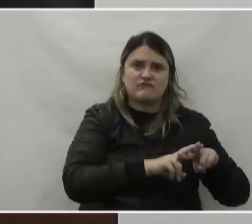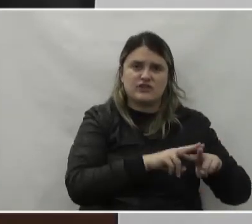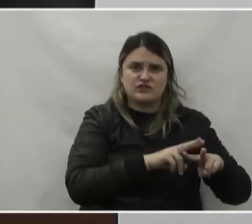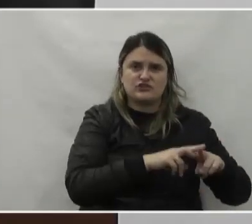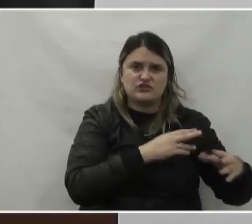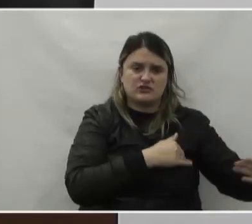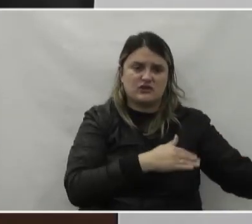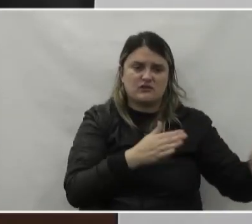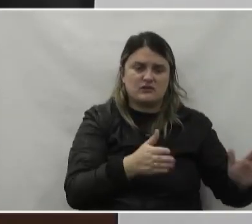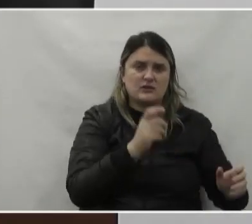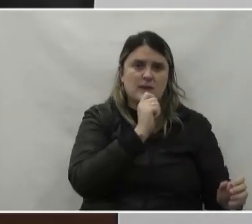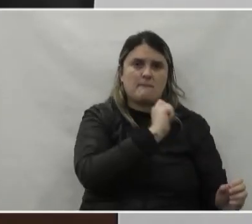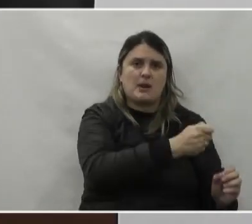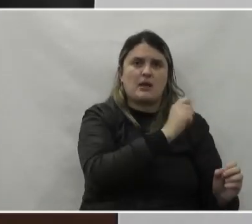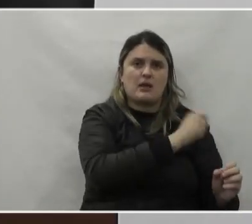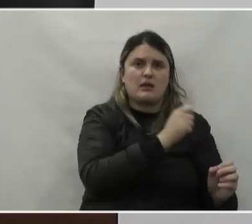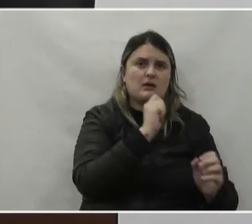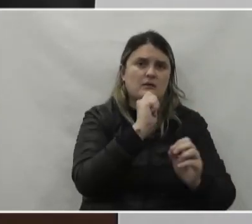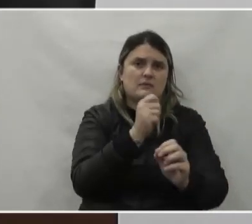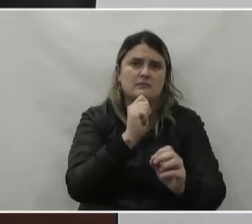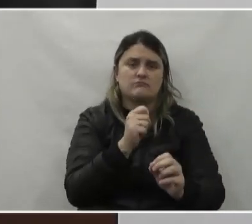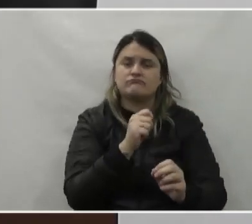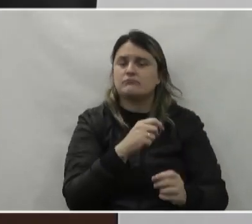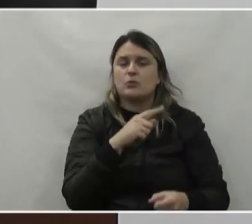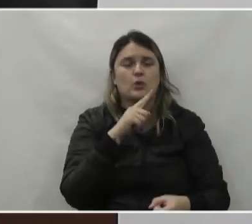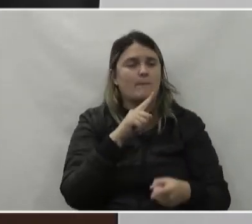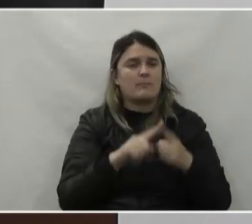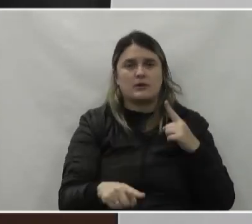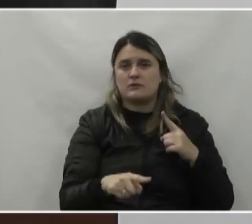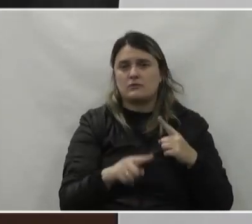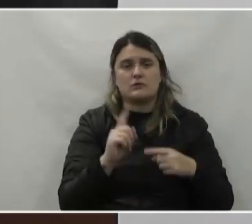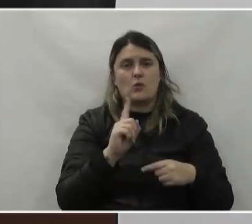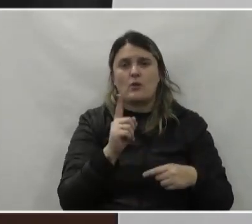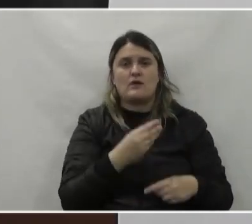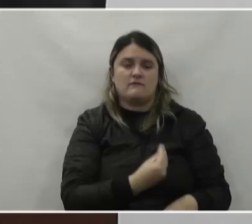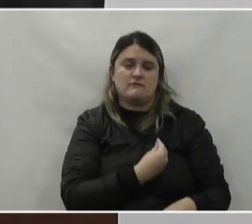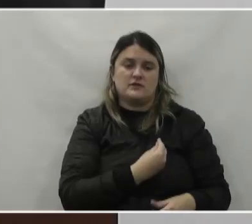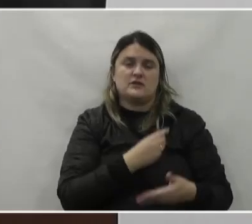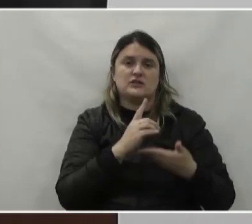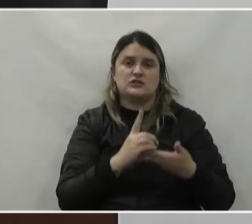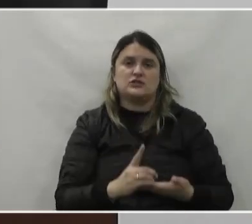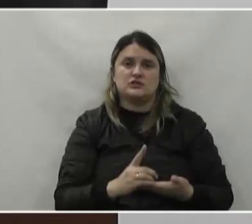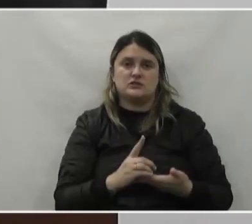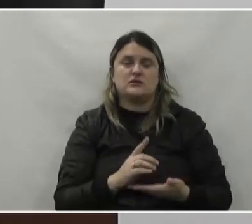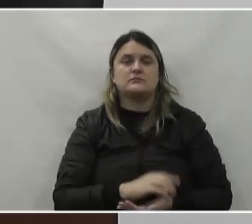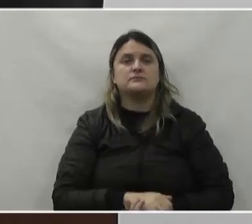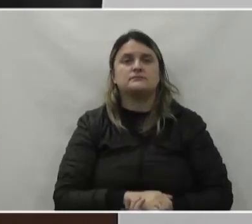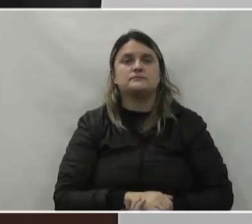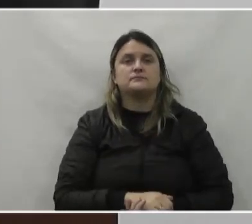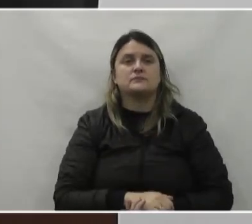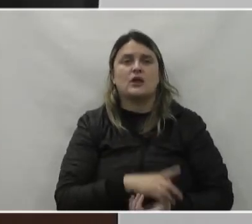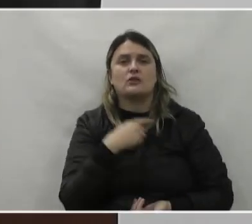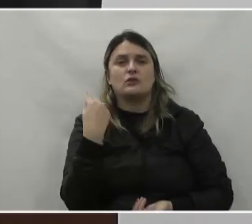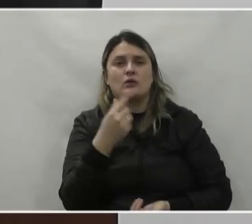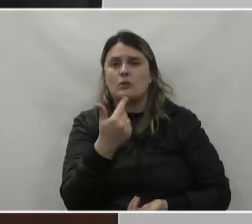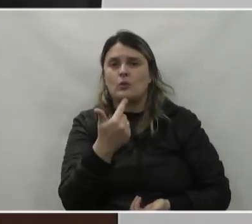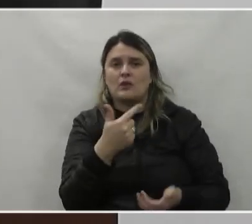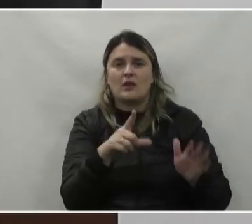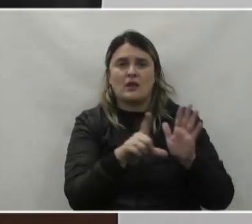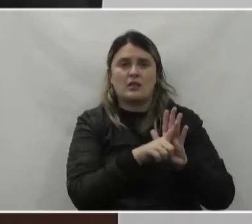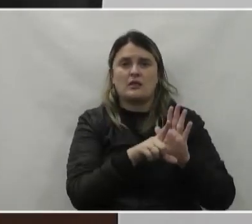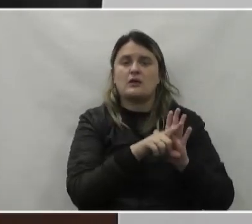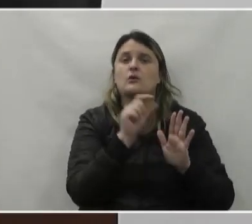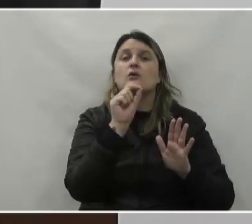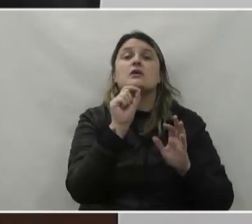caixas pregadas. Isso não é uma vida digna para um animal. E como não temos em lei o